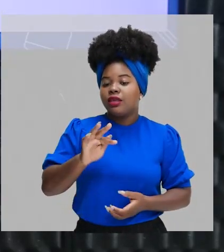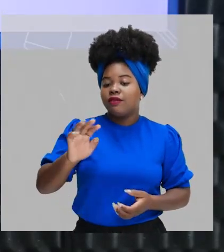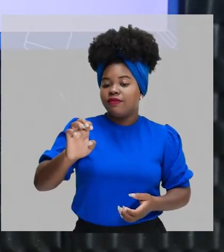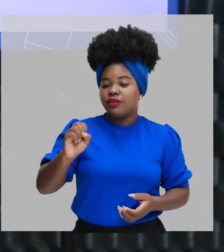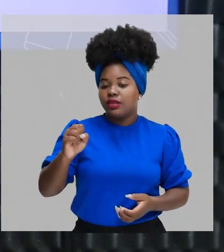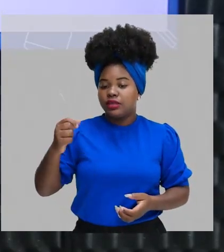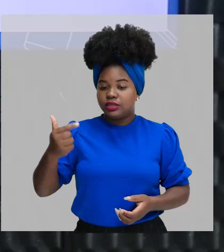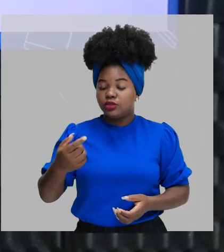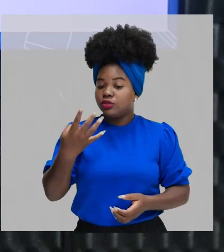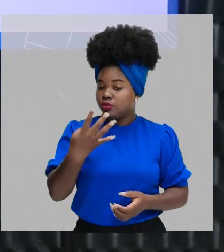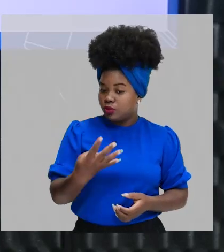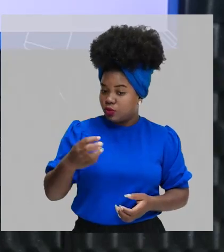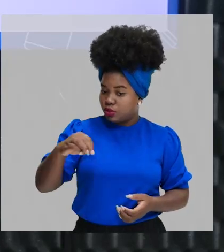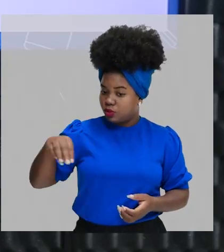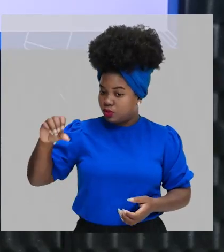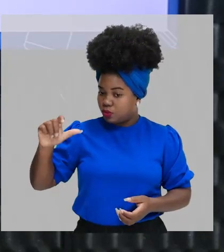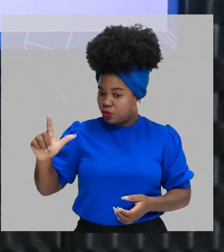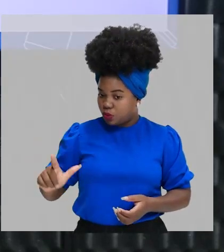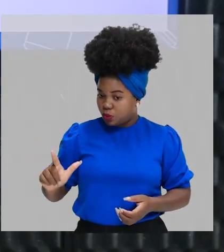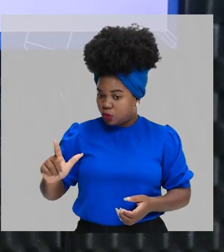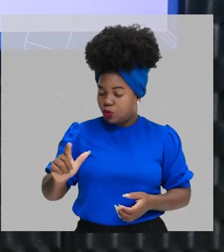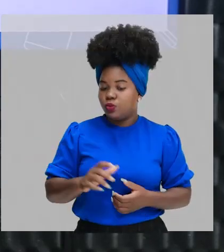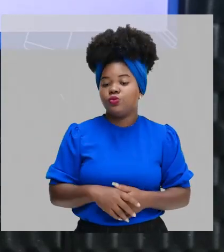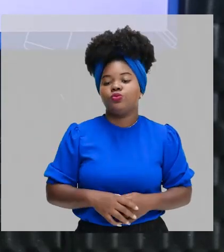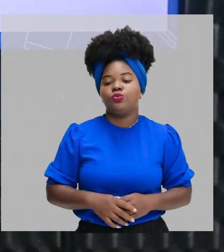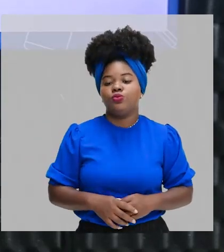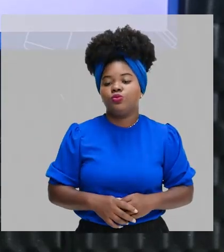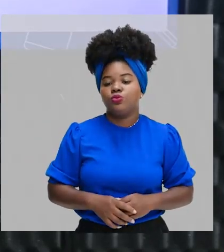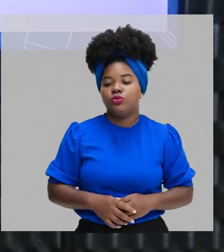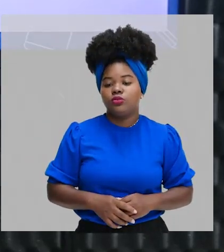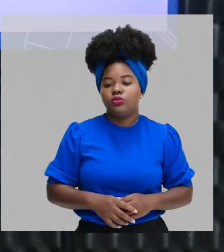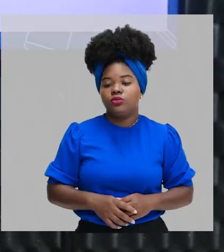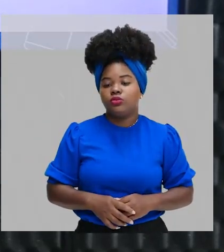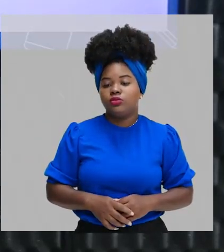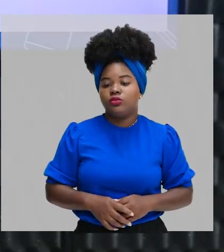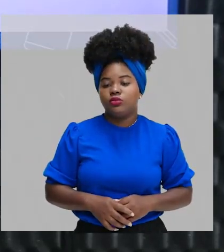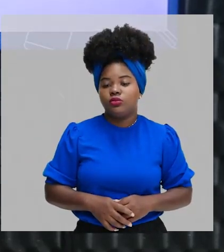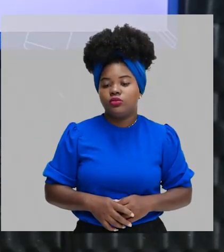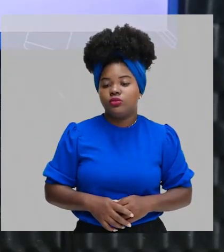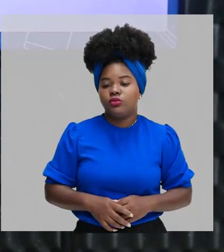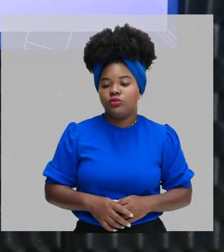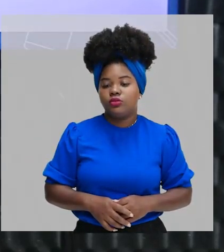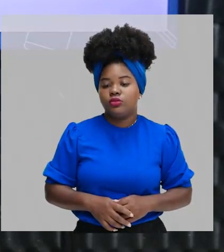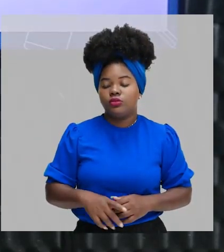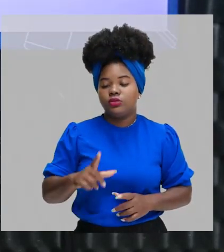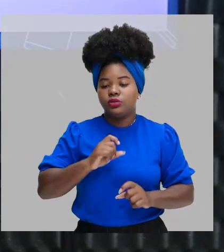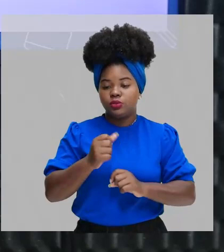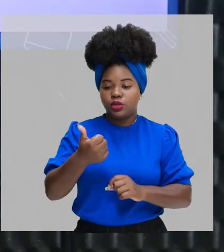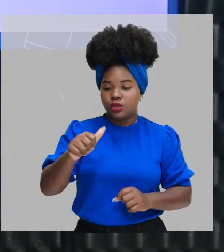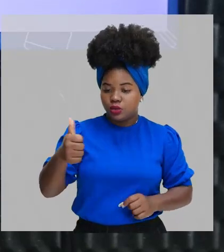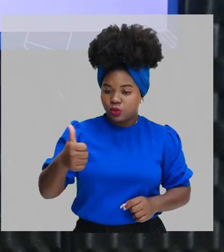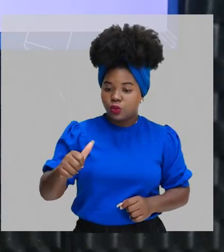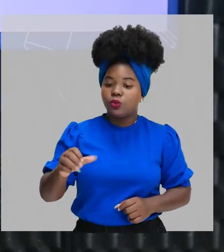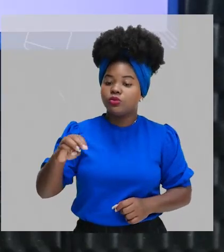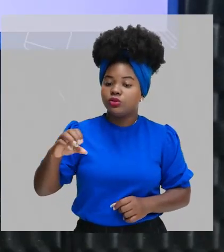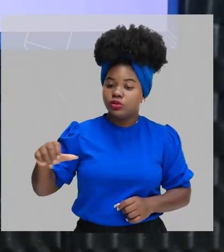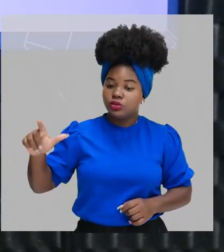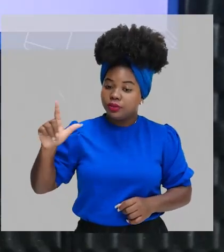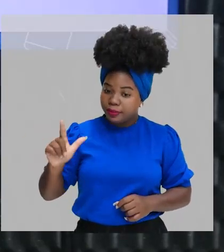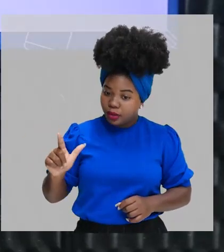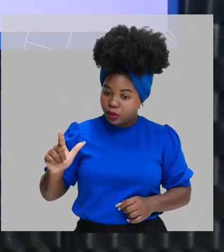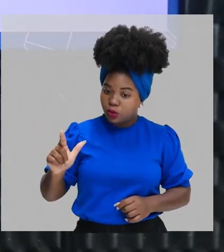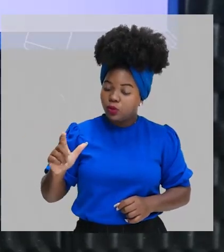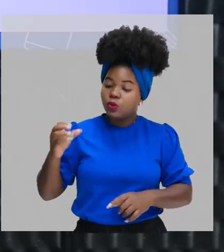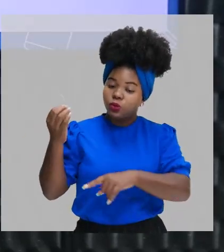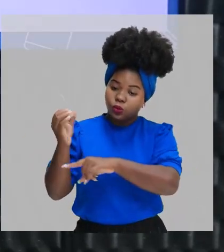mols, certo? Devido ao seu coeficiente 4. Ele vai estar reagindo com 11 mols do